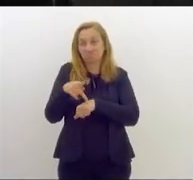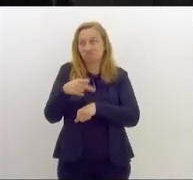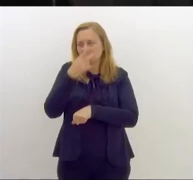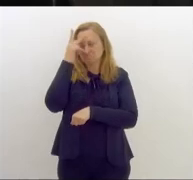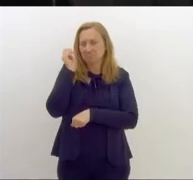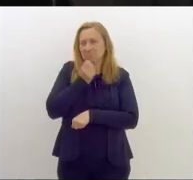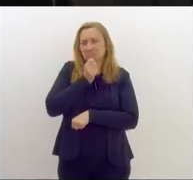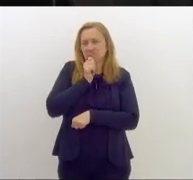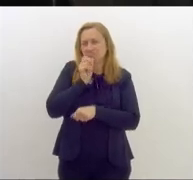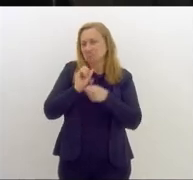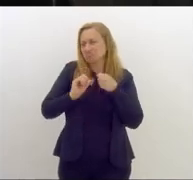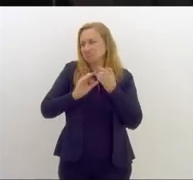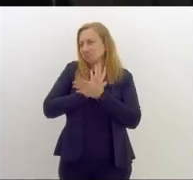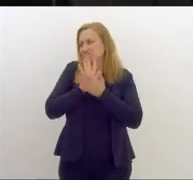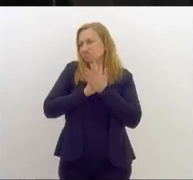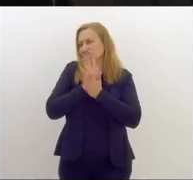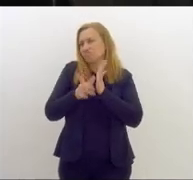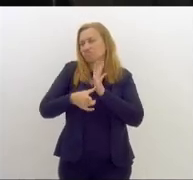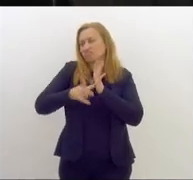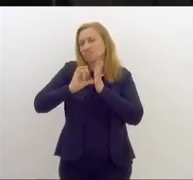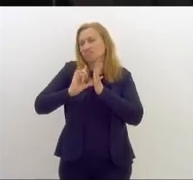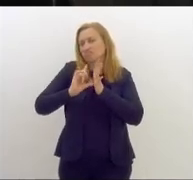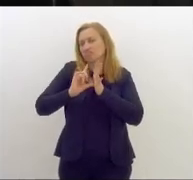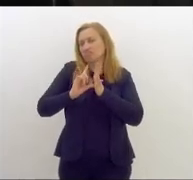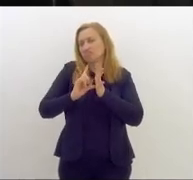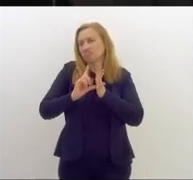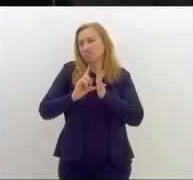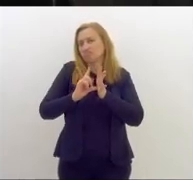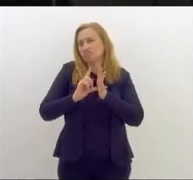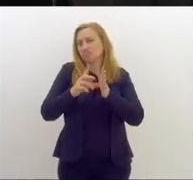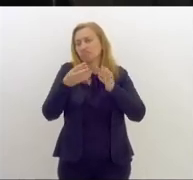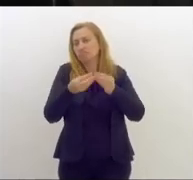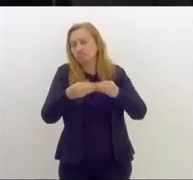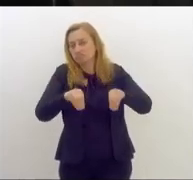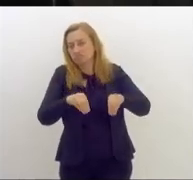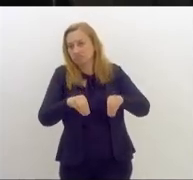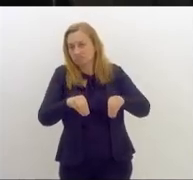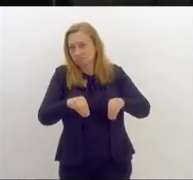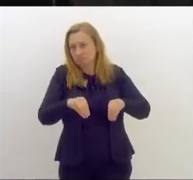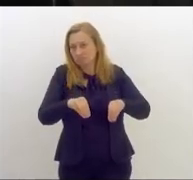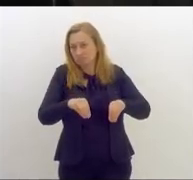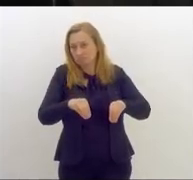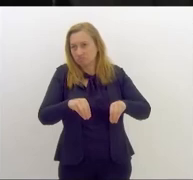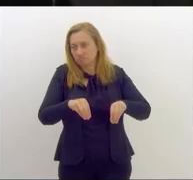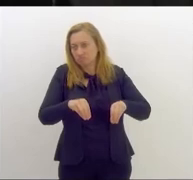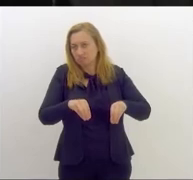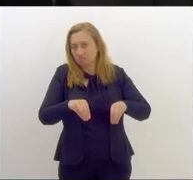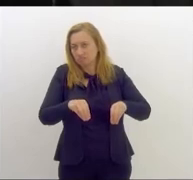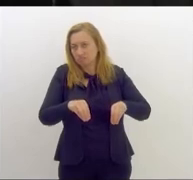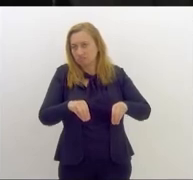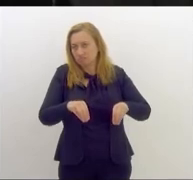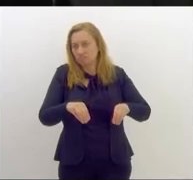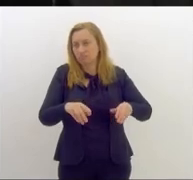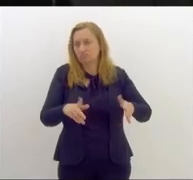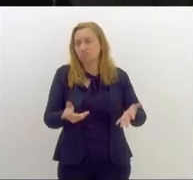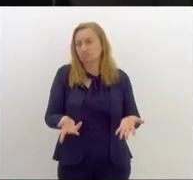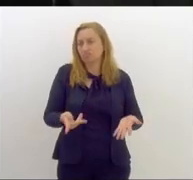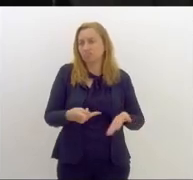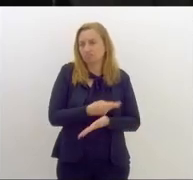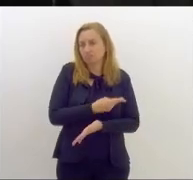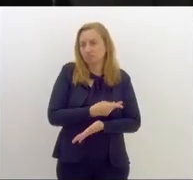age antes da desgraça acontecer felizmente a forma